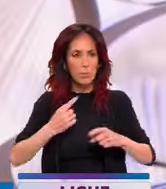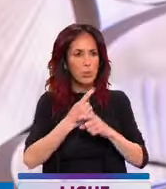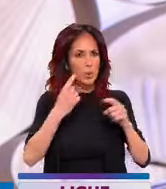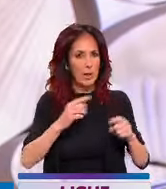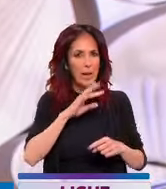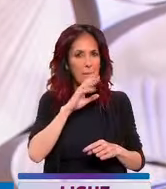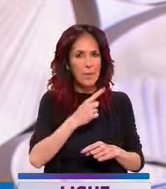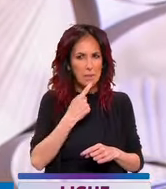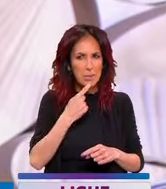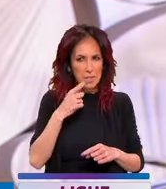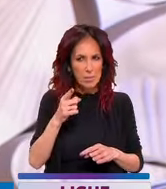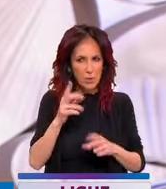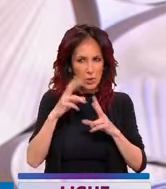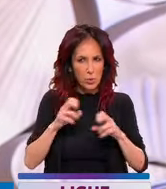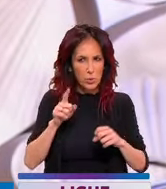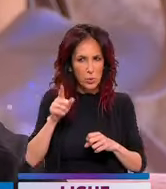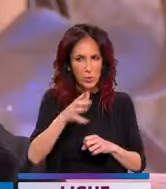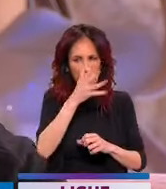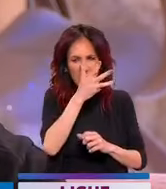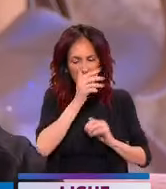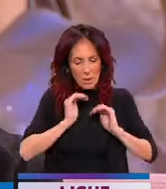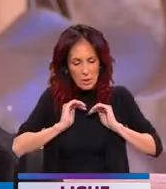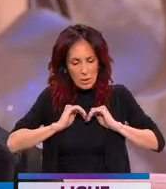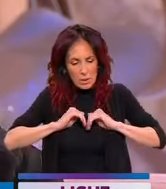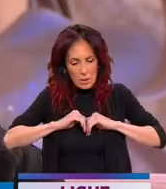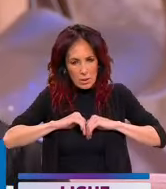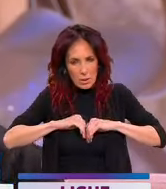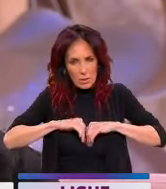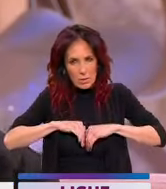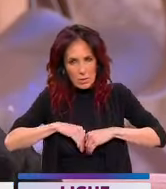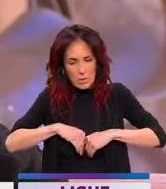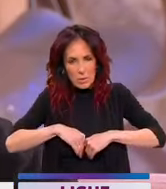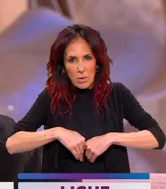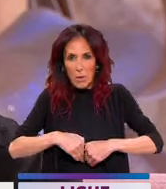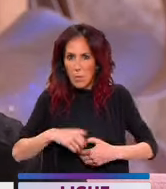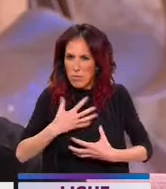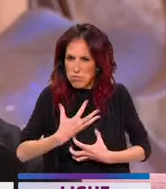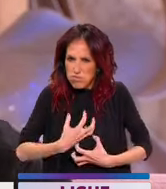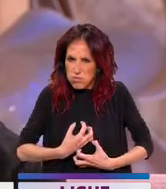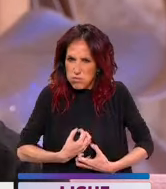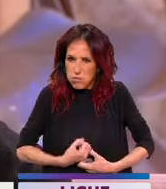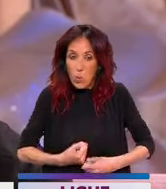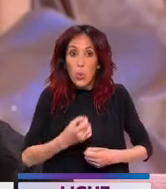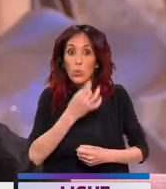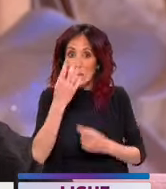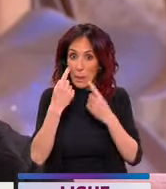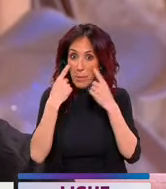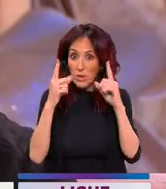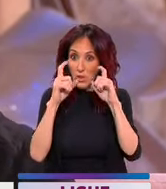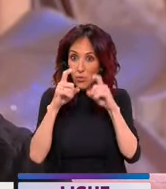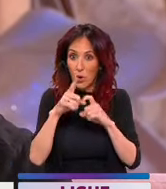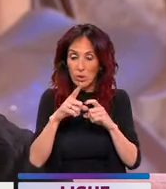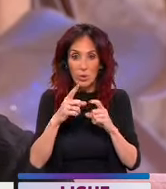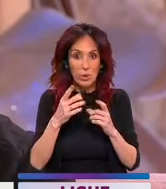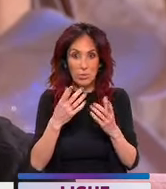que se apercebeu e identificou isso não é eu tava eu estava mesmo tava num estado um dia voute mostrar essas fotografias que tu vais olhar